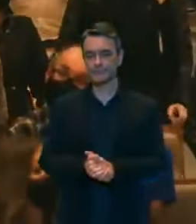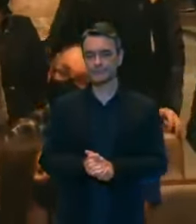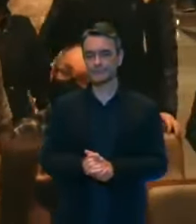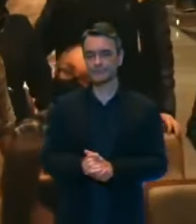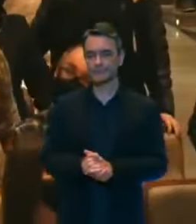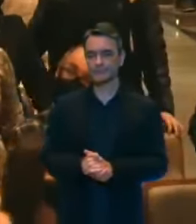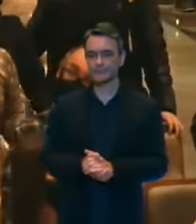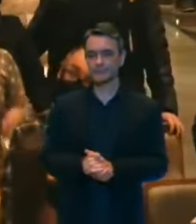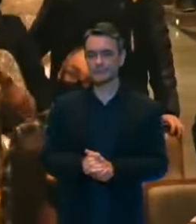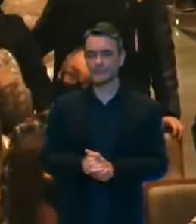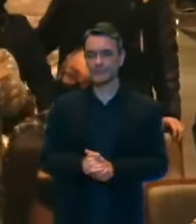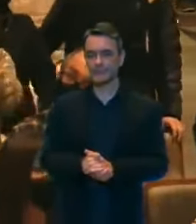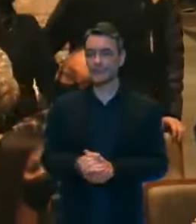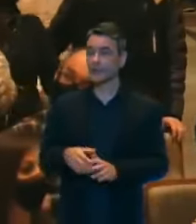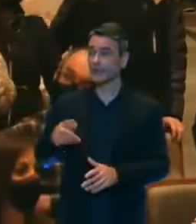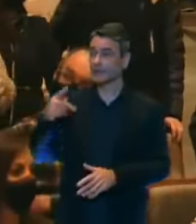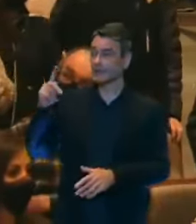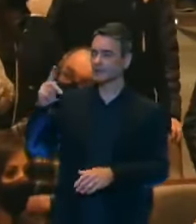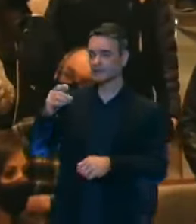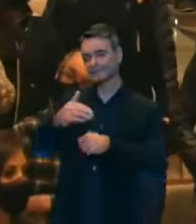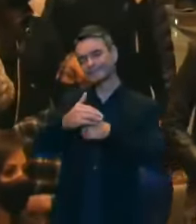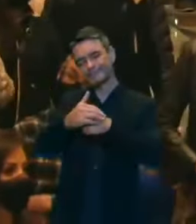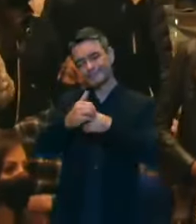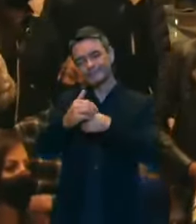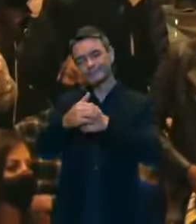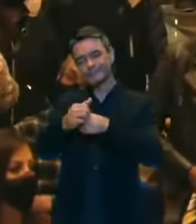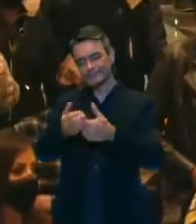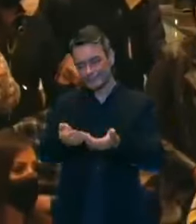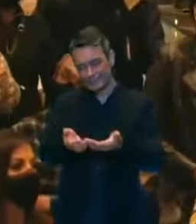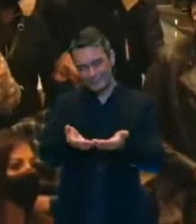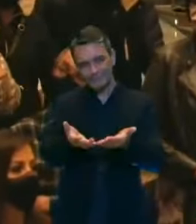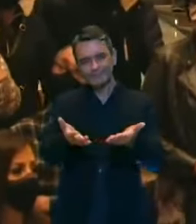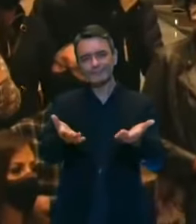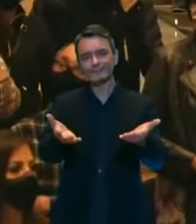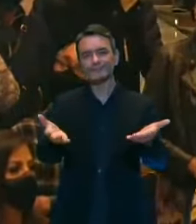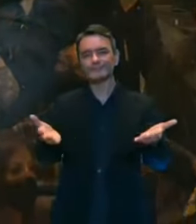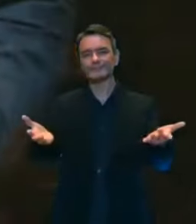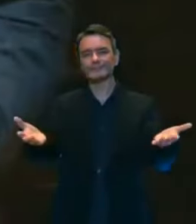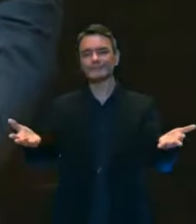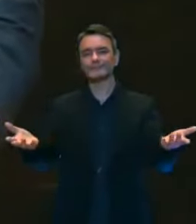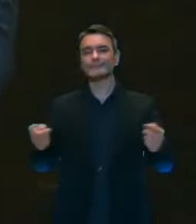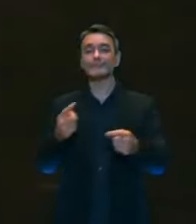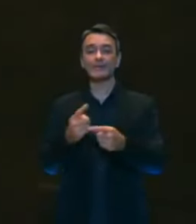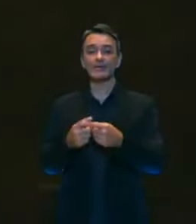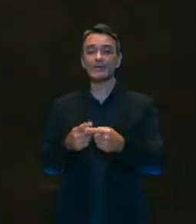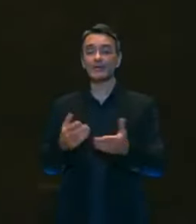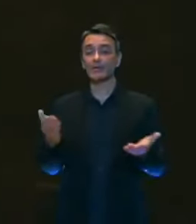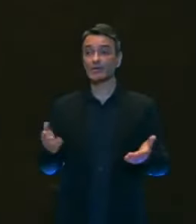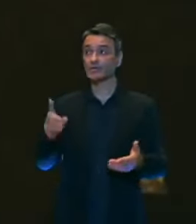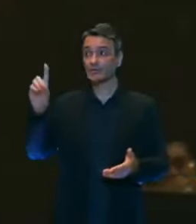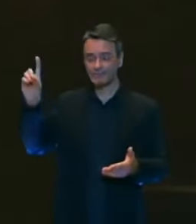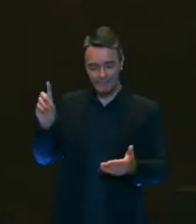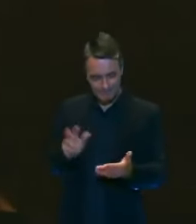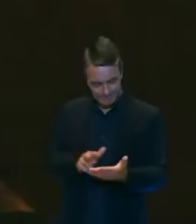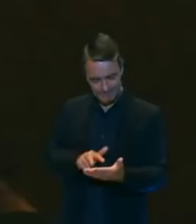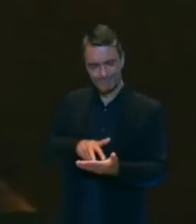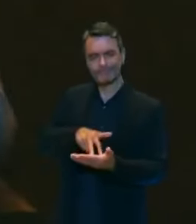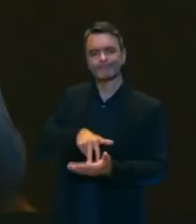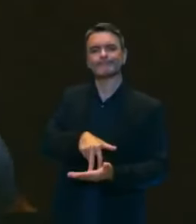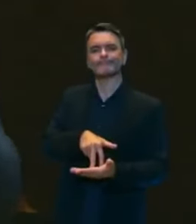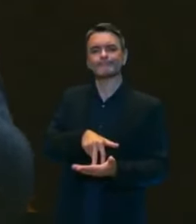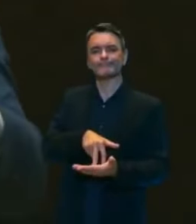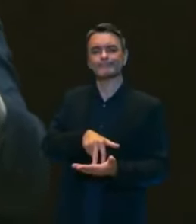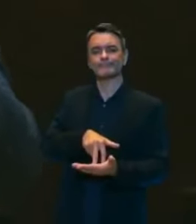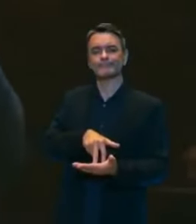bálsamo dele vai chegar para a alma cansada. Hoje Deus vai te pôr de pé. Hoje ele vai te fazer correr de